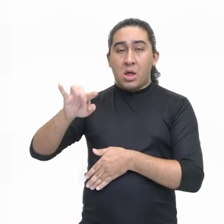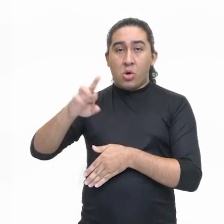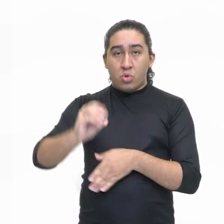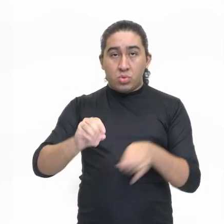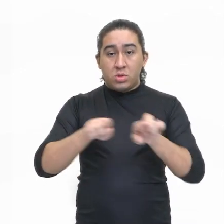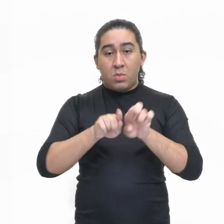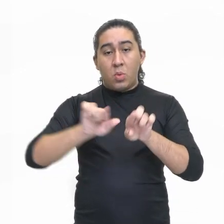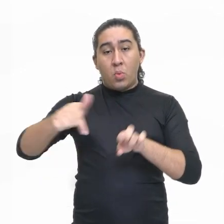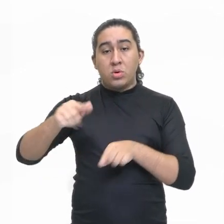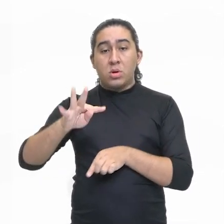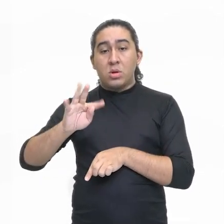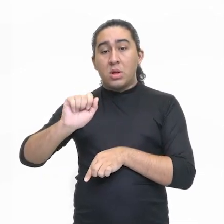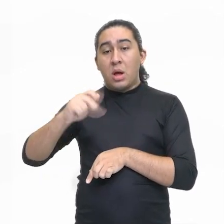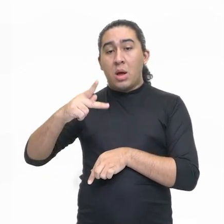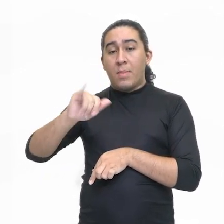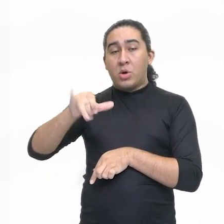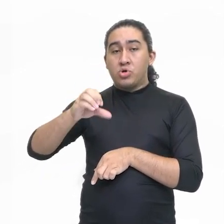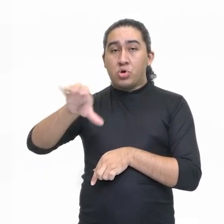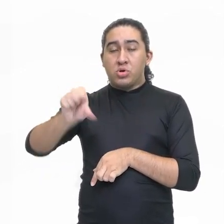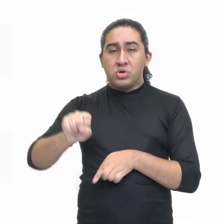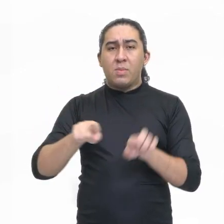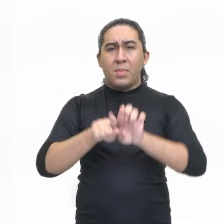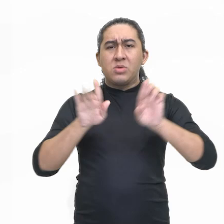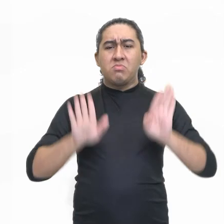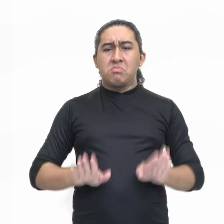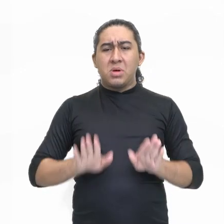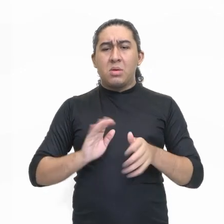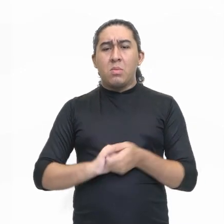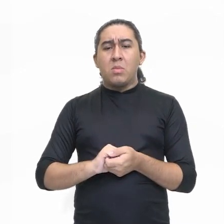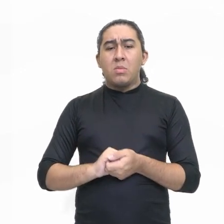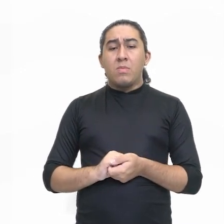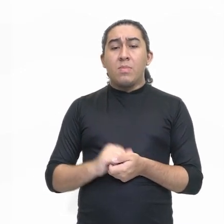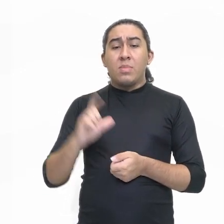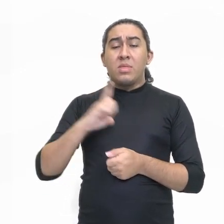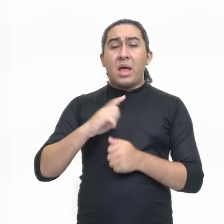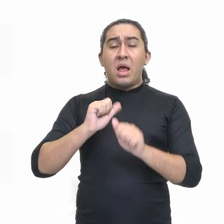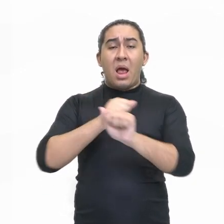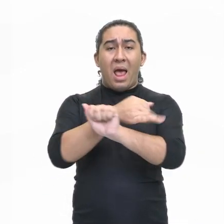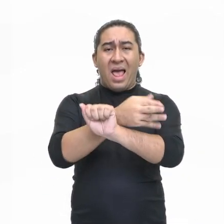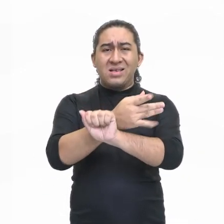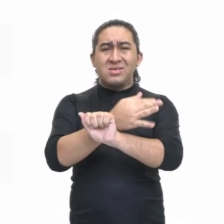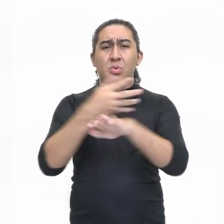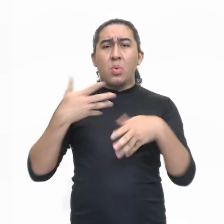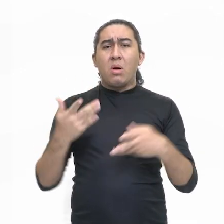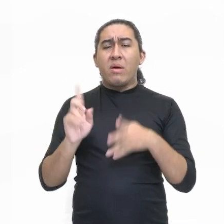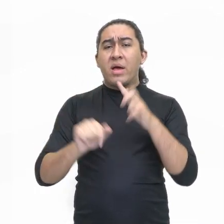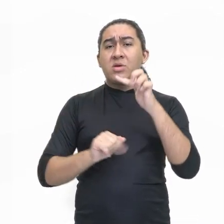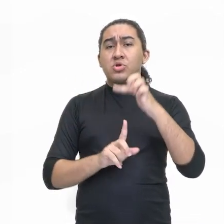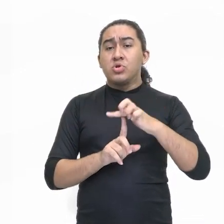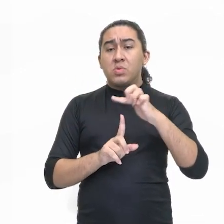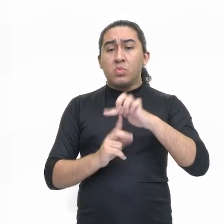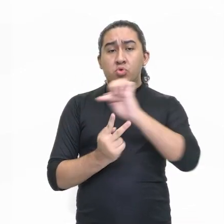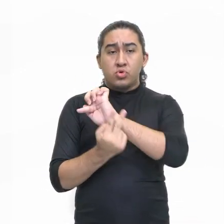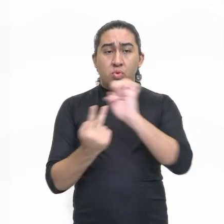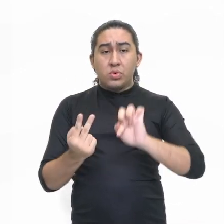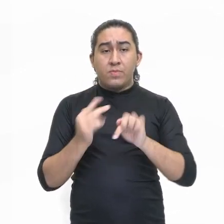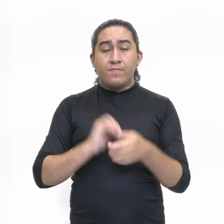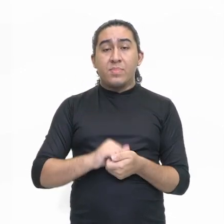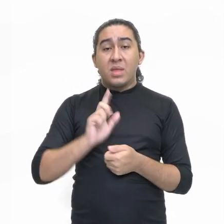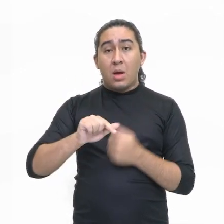exemplo. Mas o que é esse termo, professora? Ácidos úmicos e fúlvicos, né? São resultantes